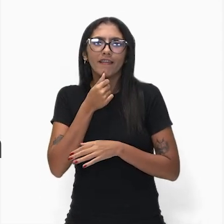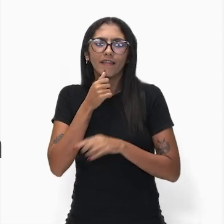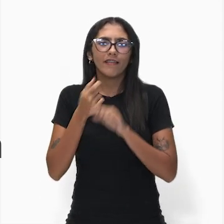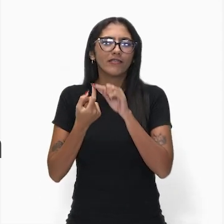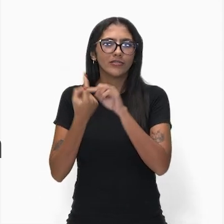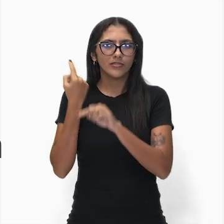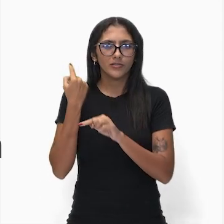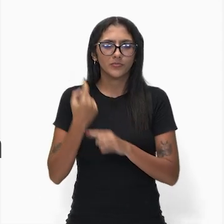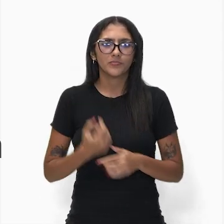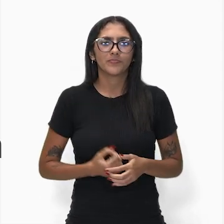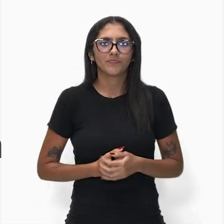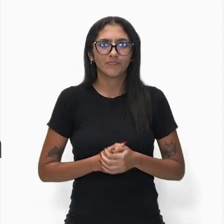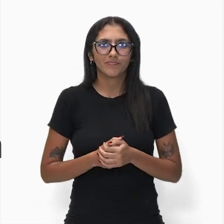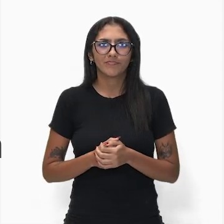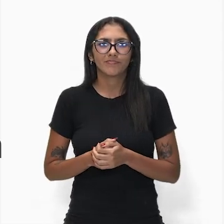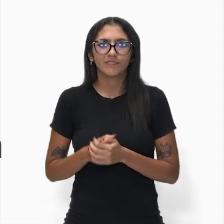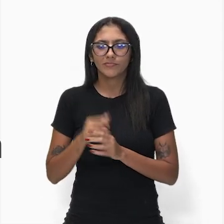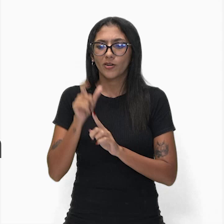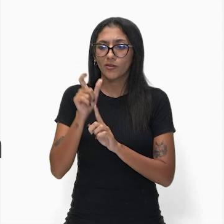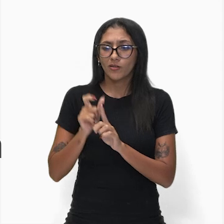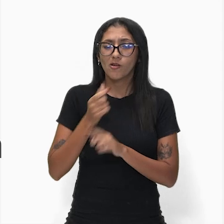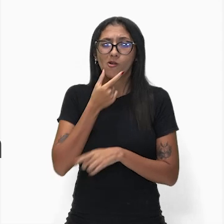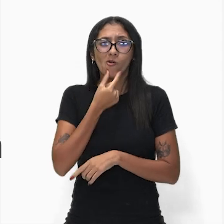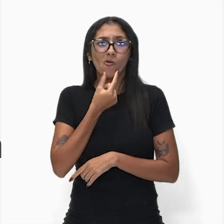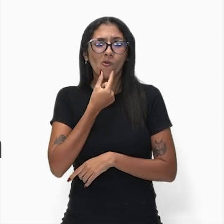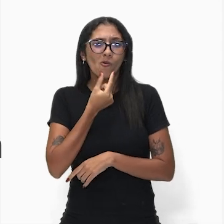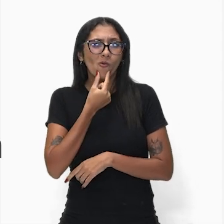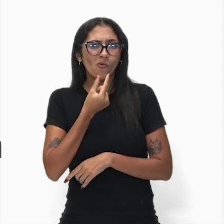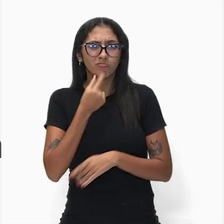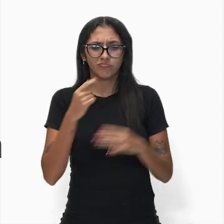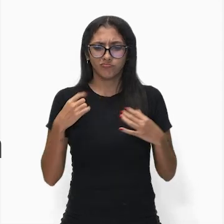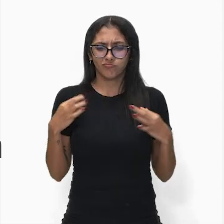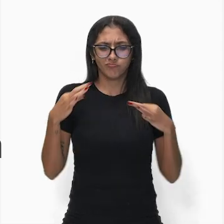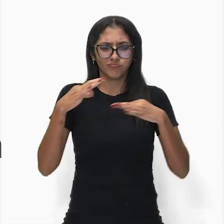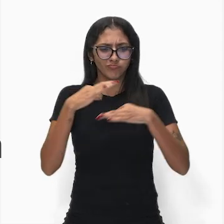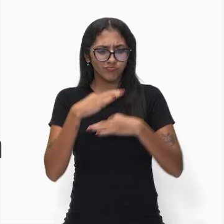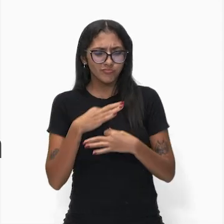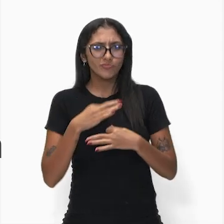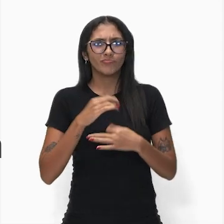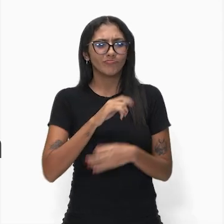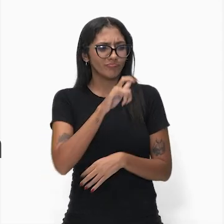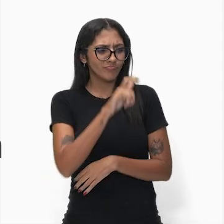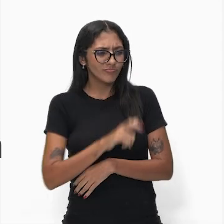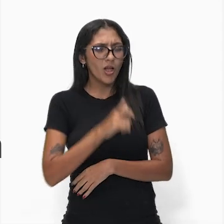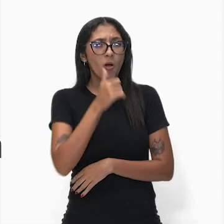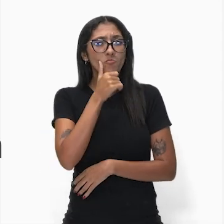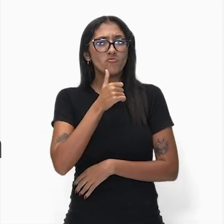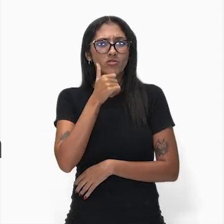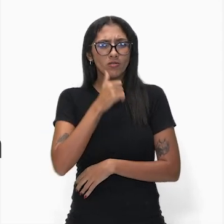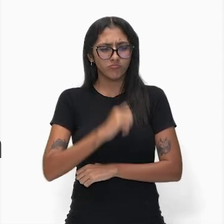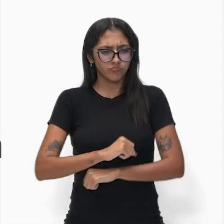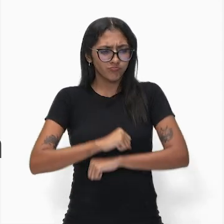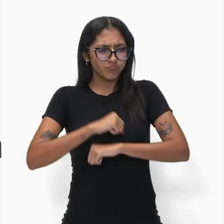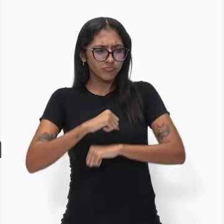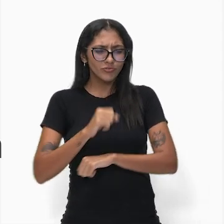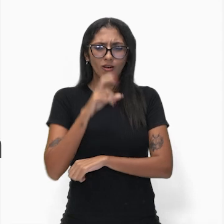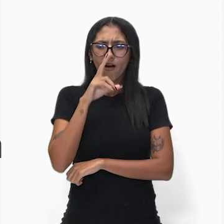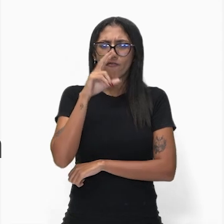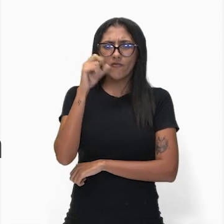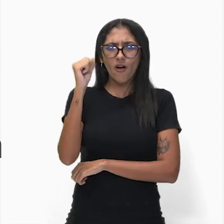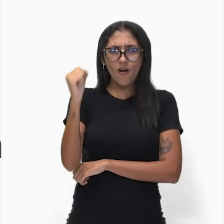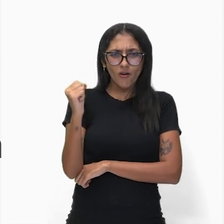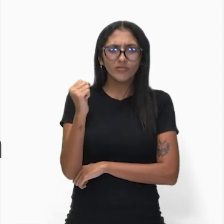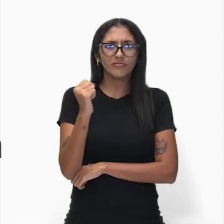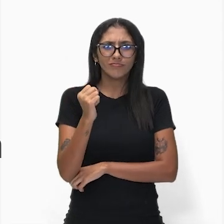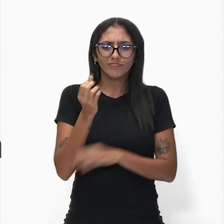Chico Bento, chegando do campo, todo encourado, e Cordolina muito gorda, muito pesada, servindo